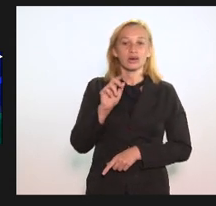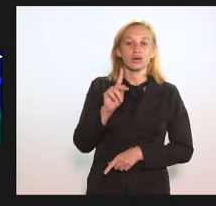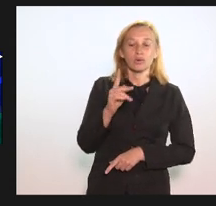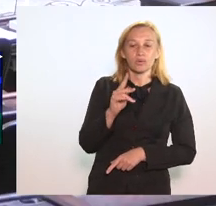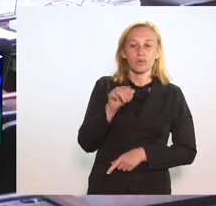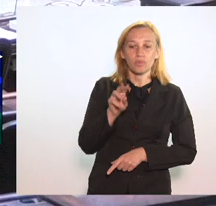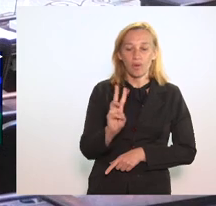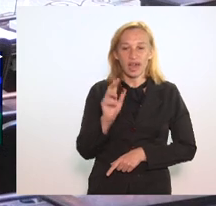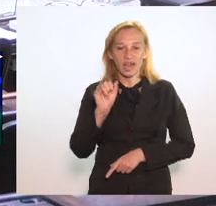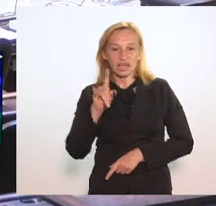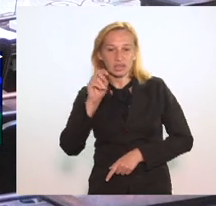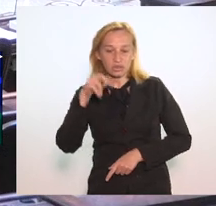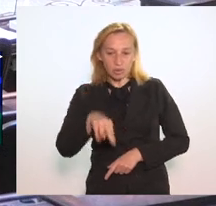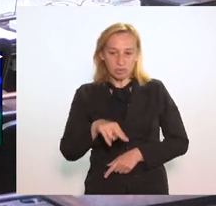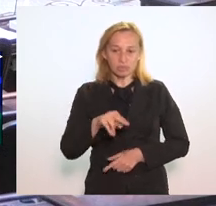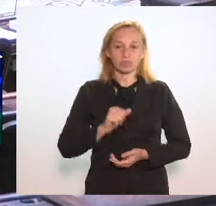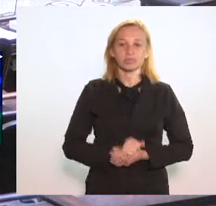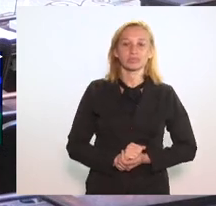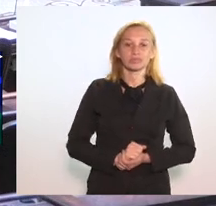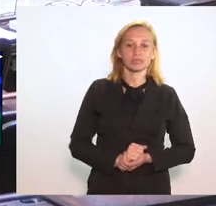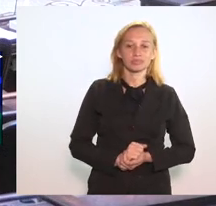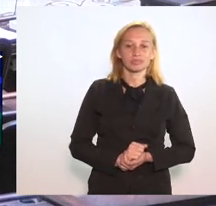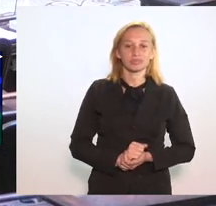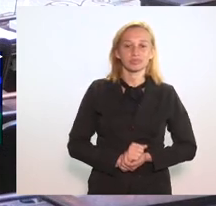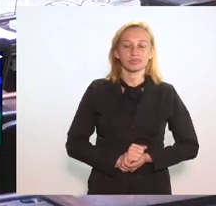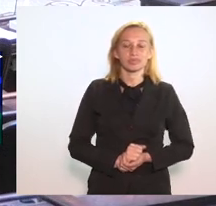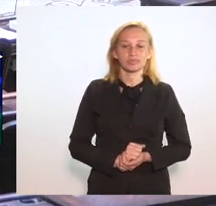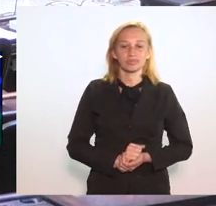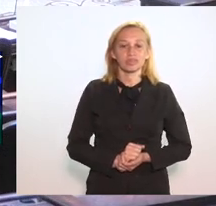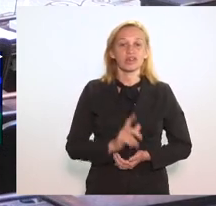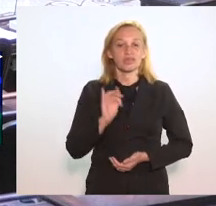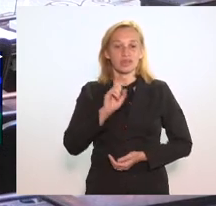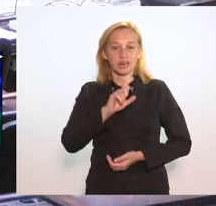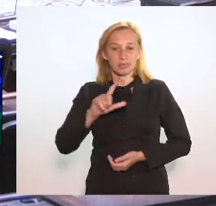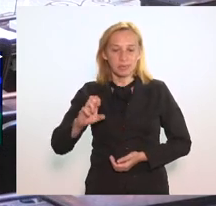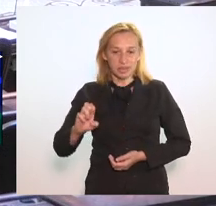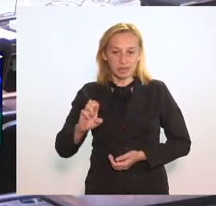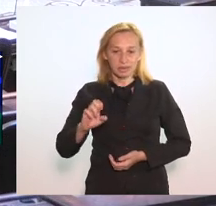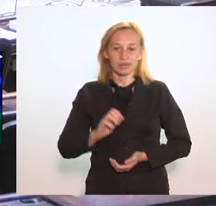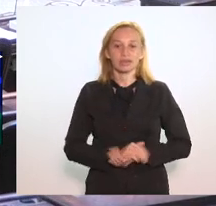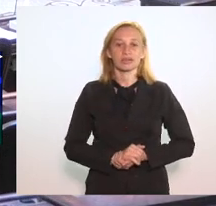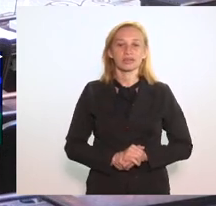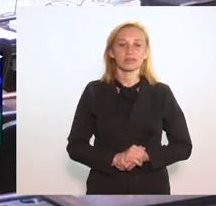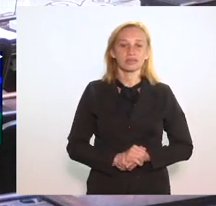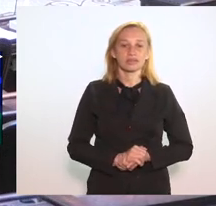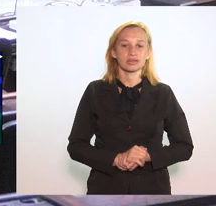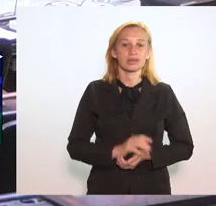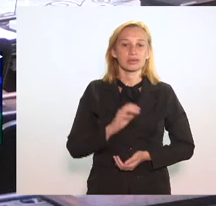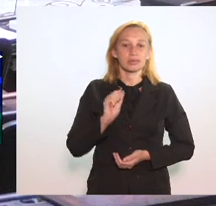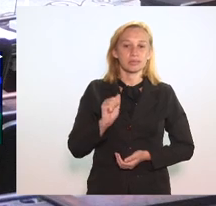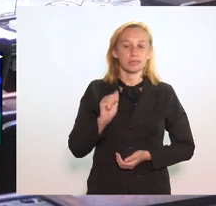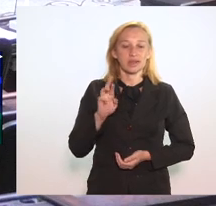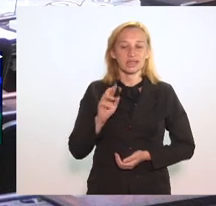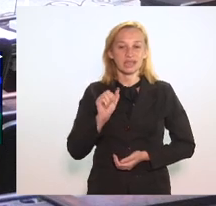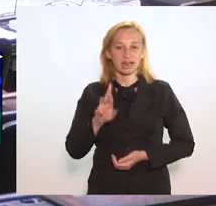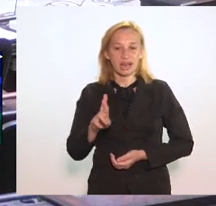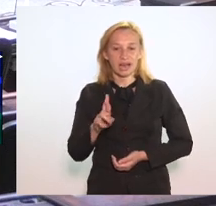Val ponta esquerda Oi Felipe o Bacelar